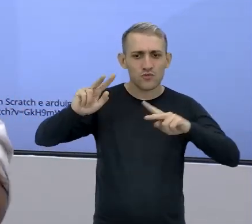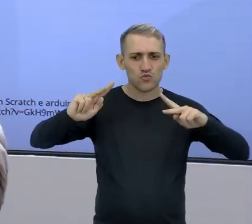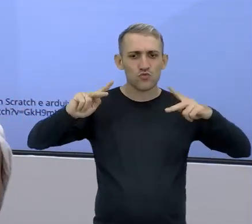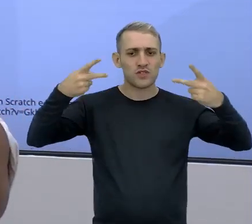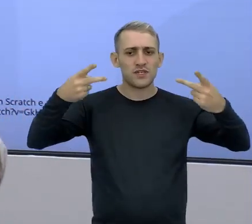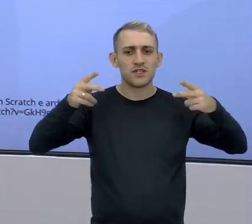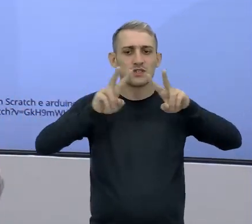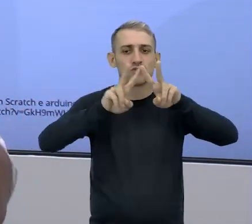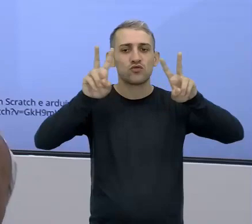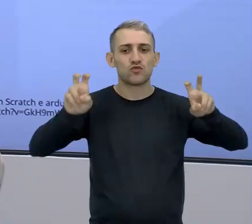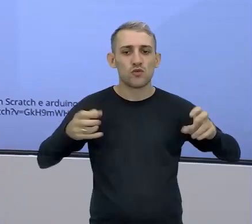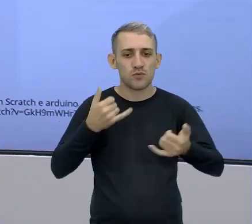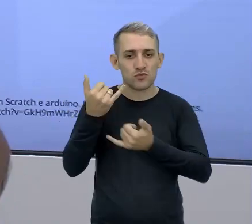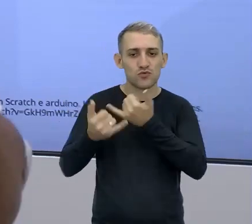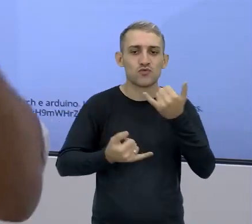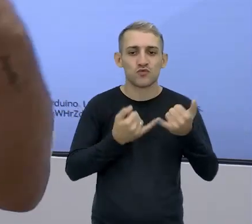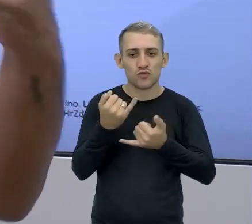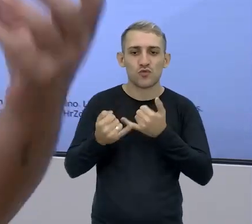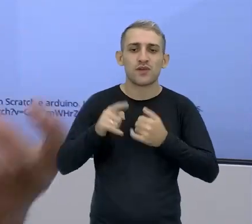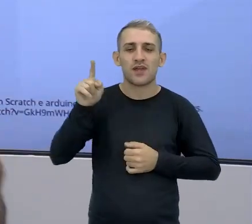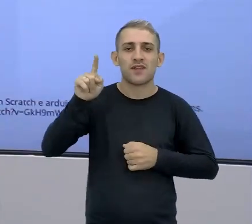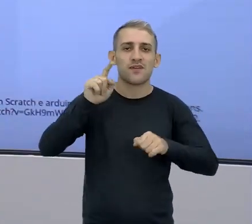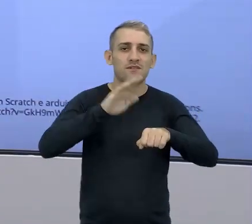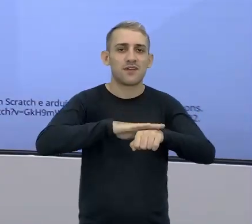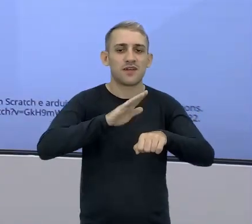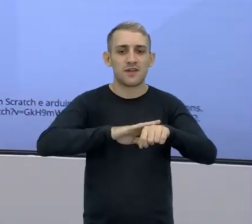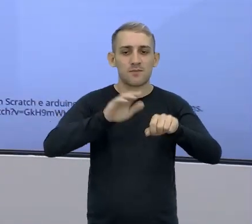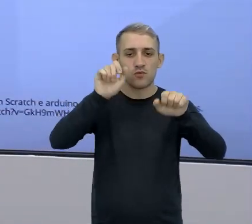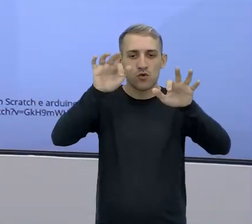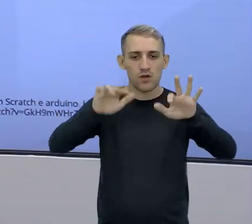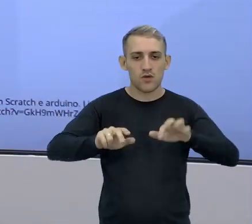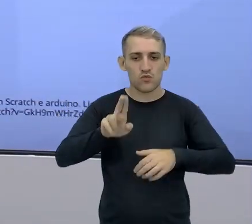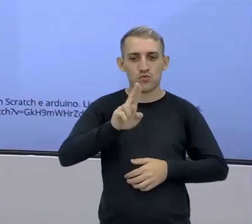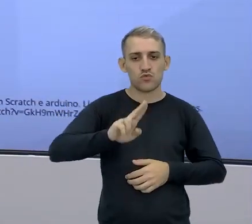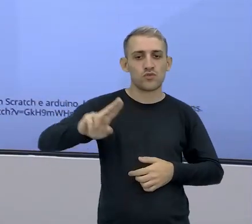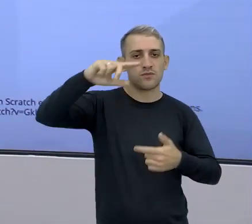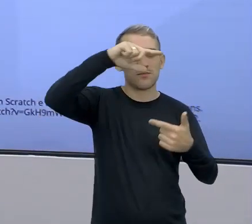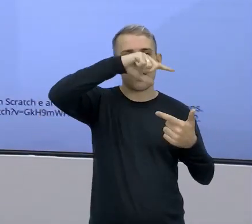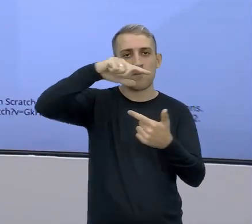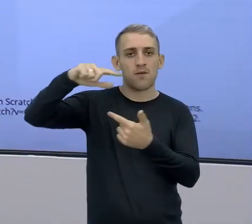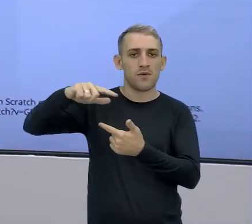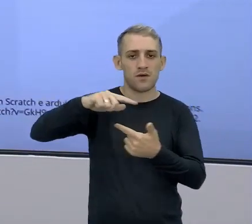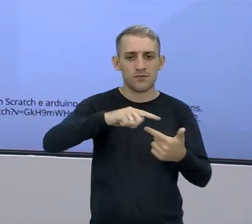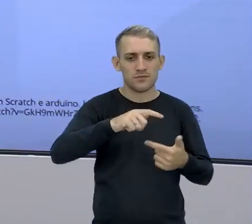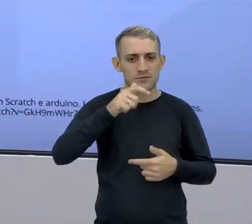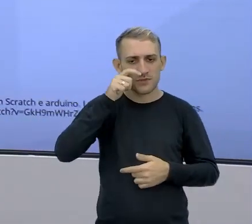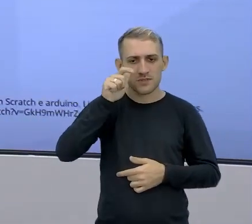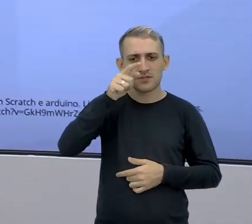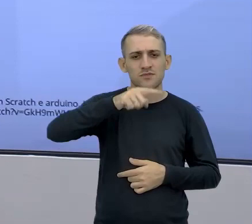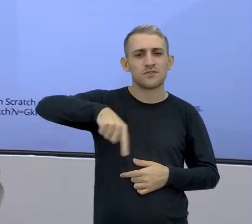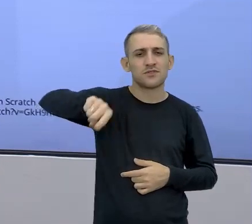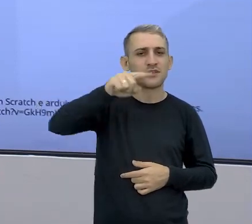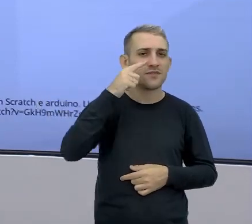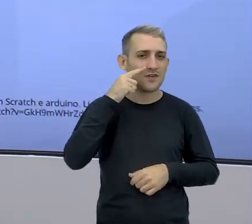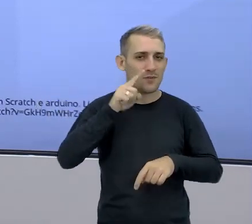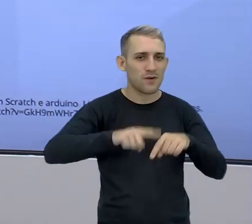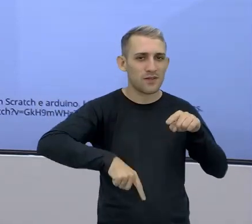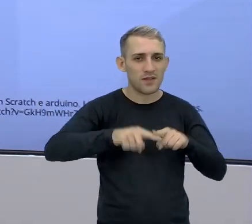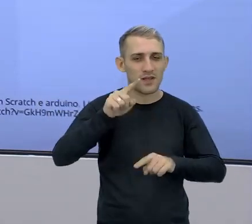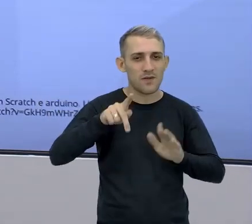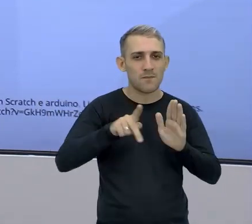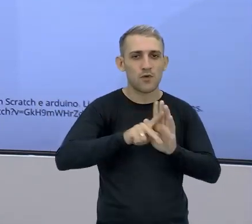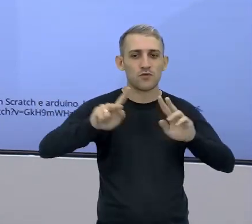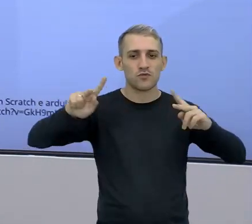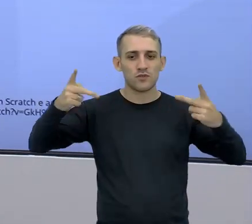falando sobre o tal do Minecraft, que ele programou através de blocos. Então acho que é interessante você consultar no nosso material o link do